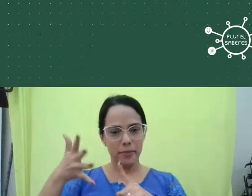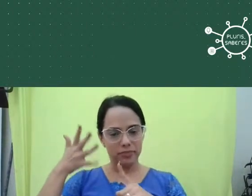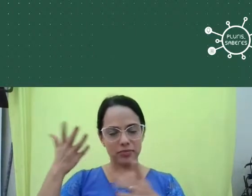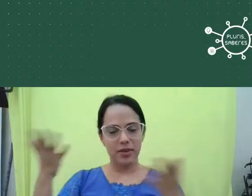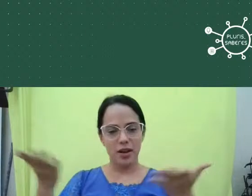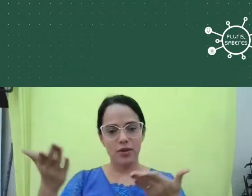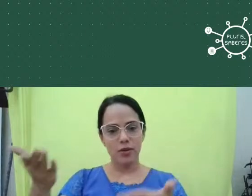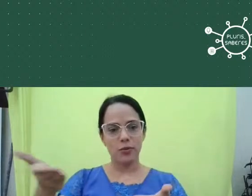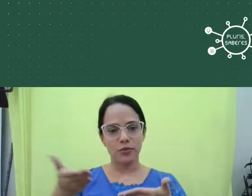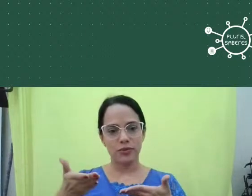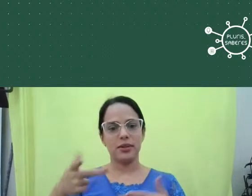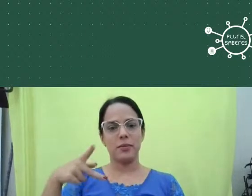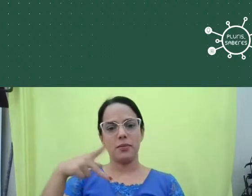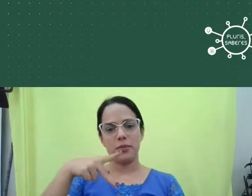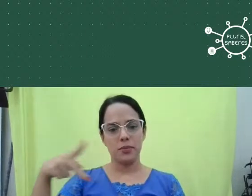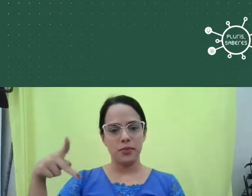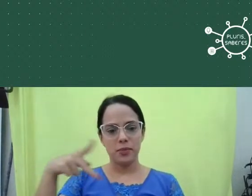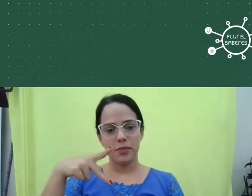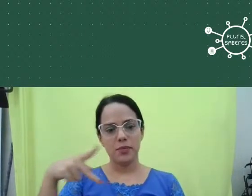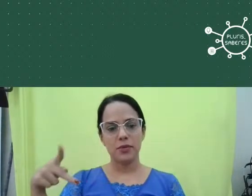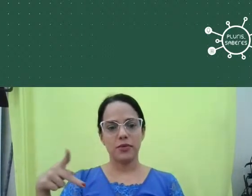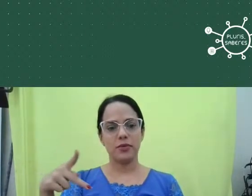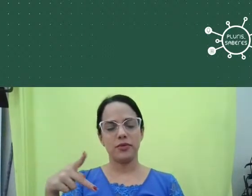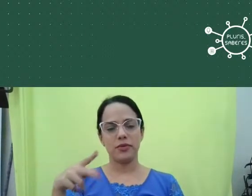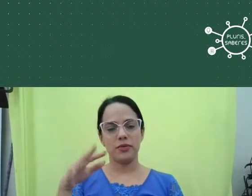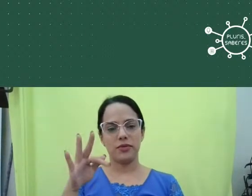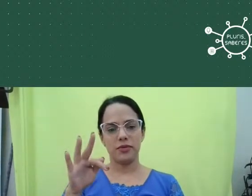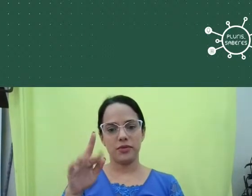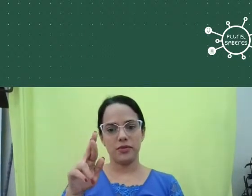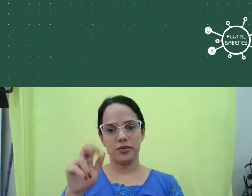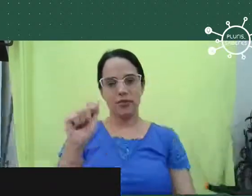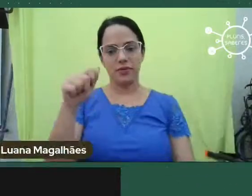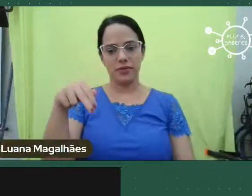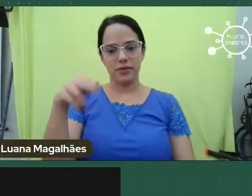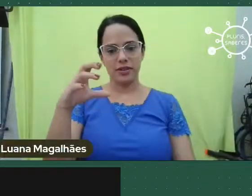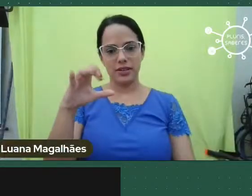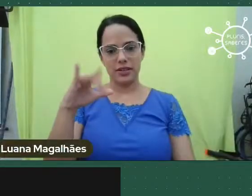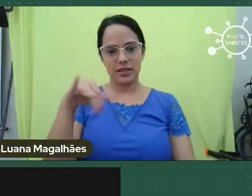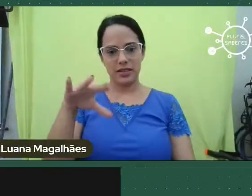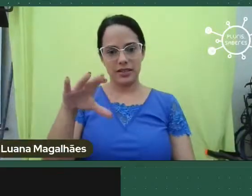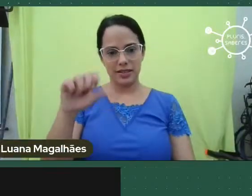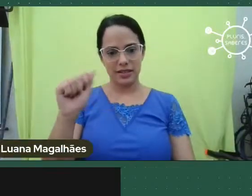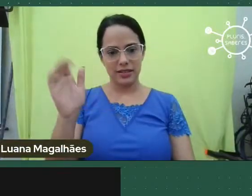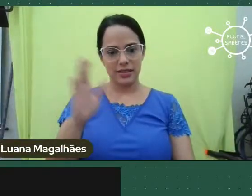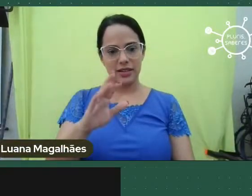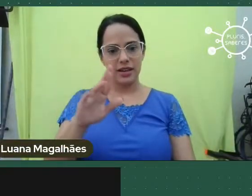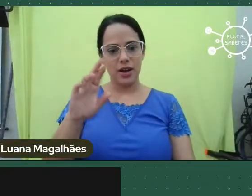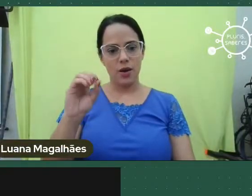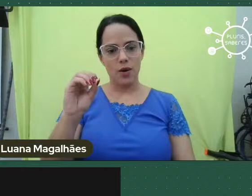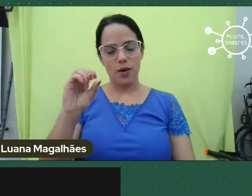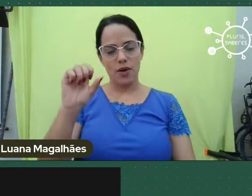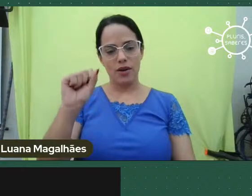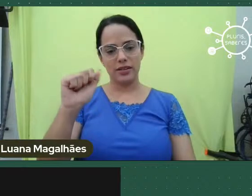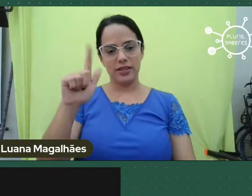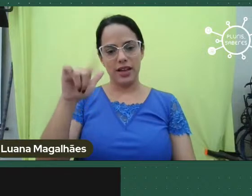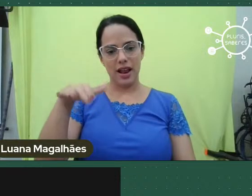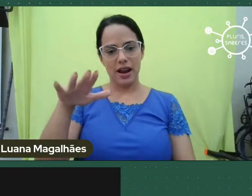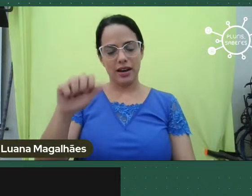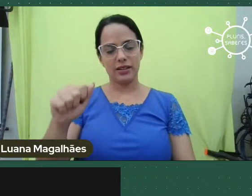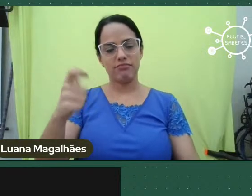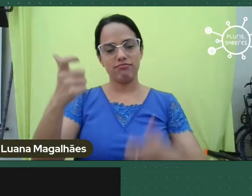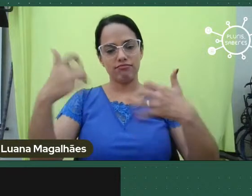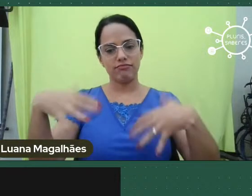professora Francisca Rosaline Leite Mota com a palestra Estruturação de Comissão Permanente